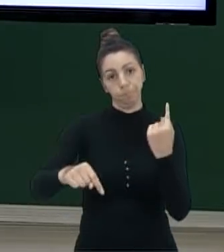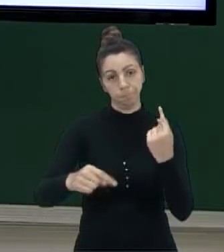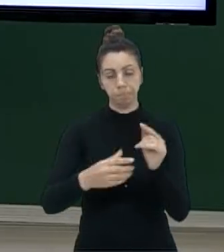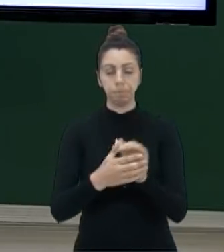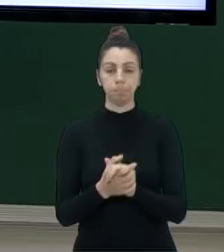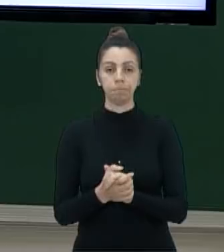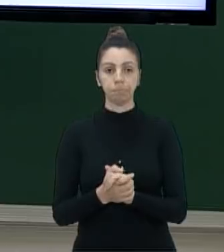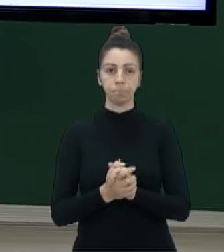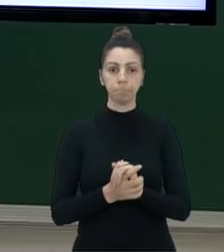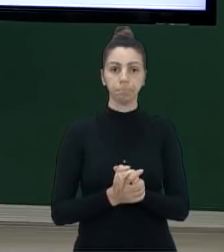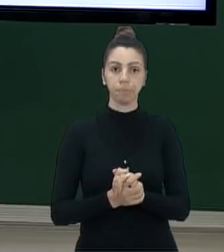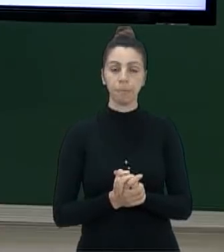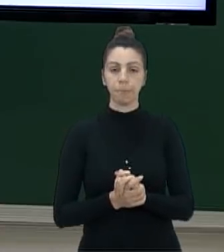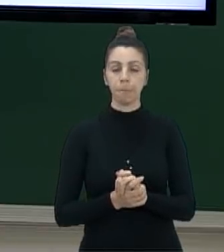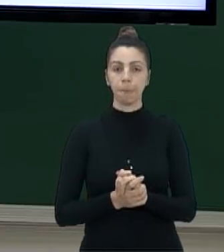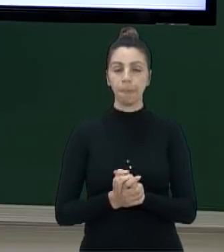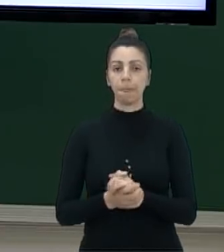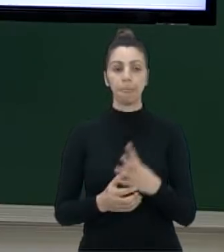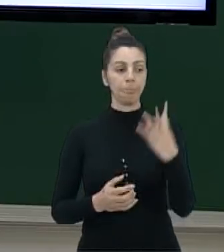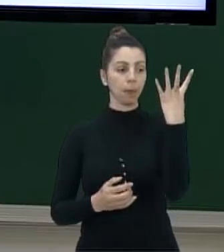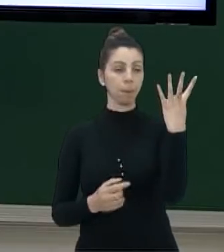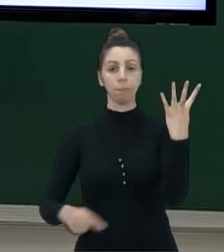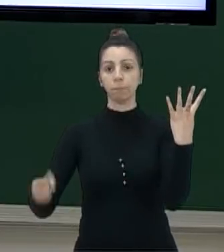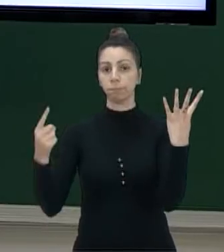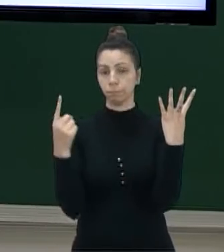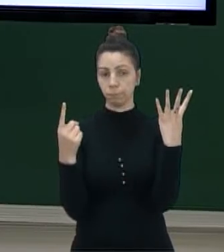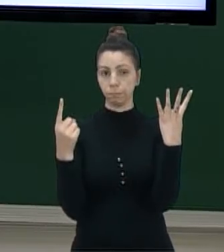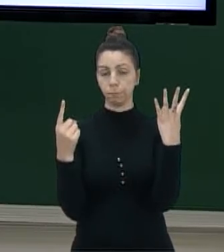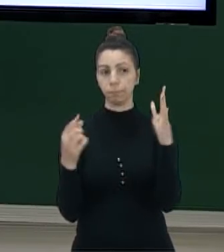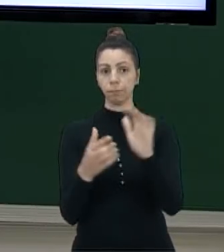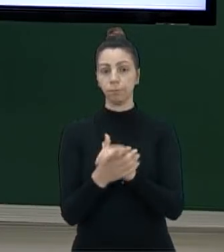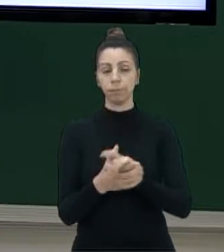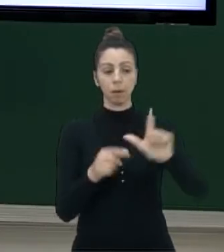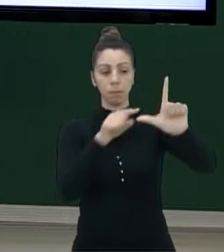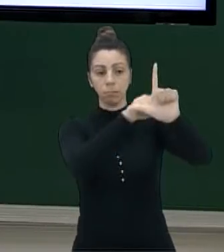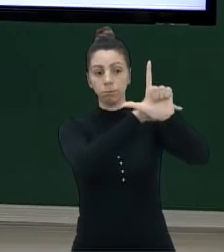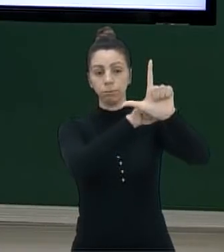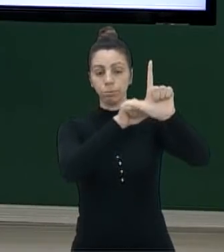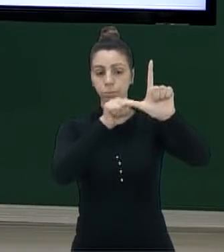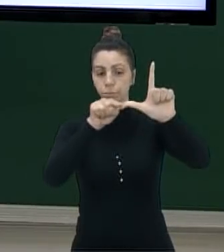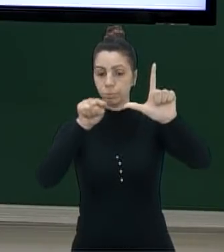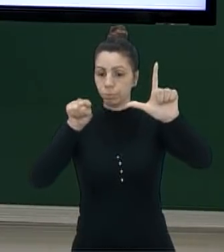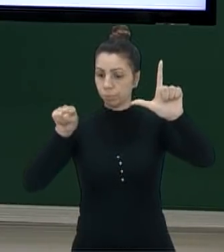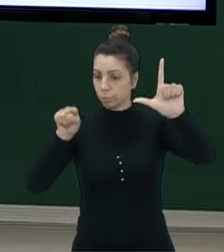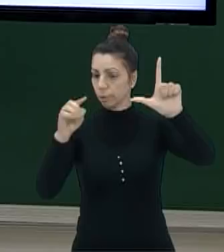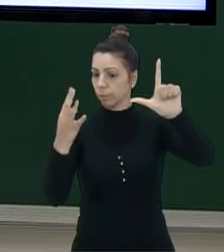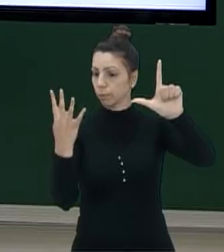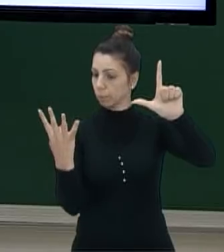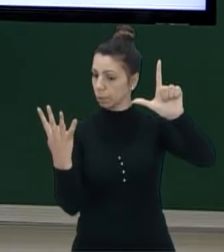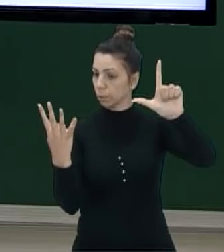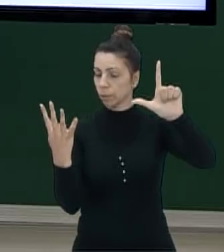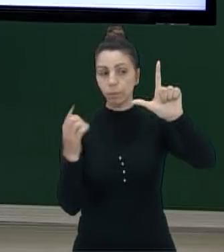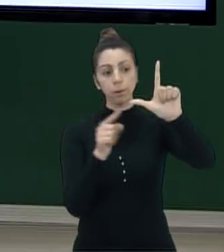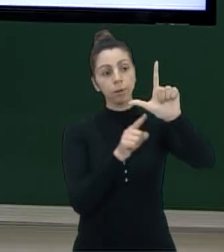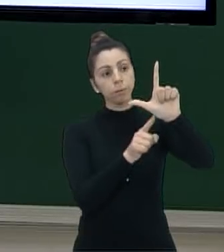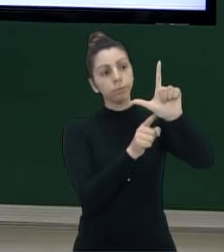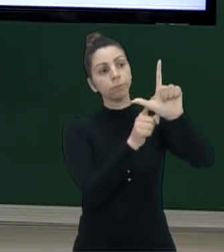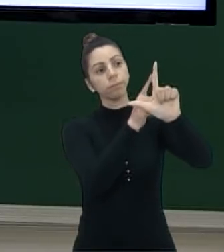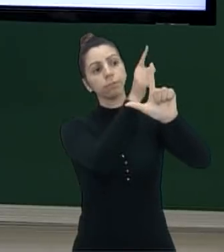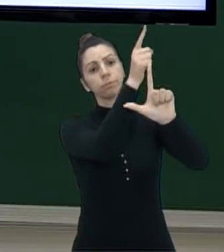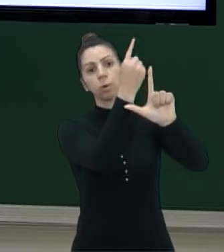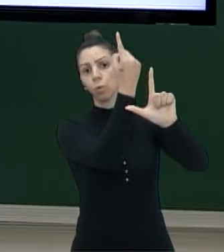outra alternativa, 4 e 1. No eixo X, 4, e no eixo Y,